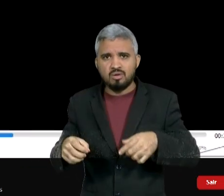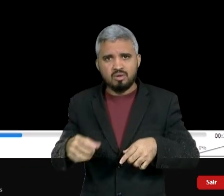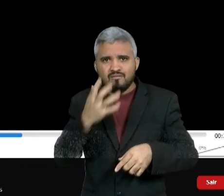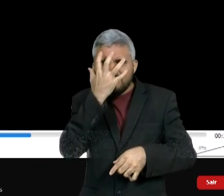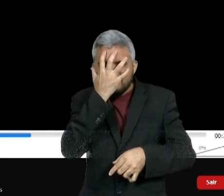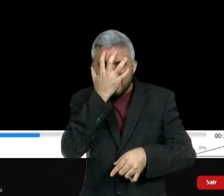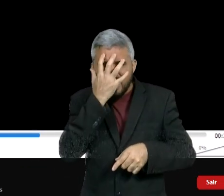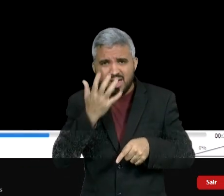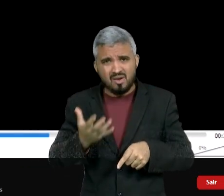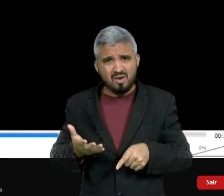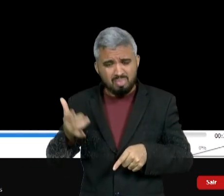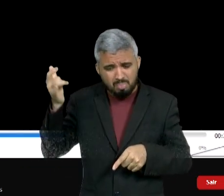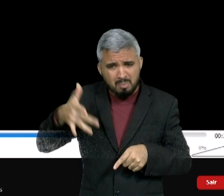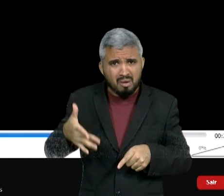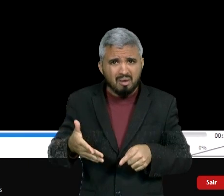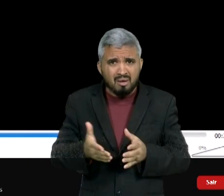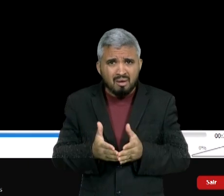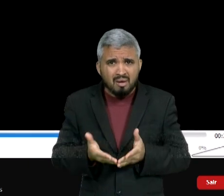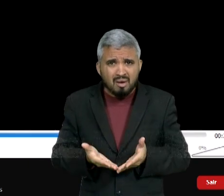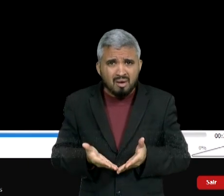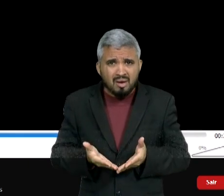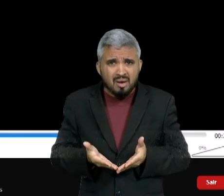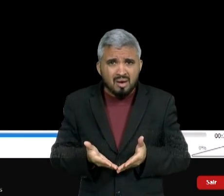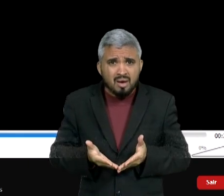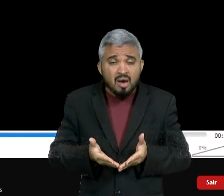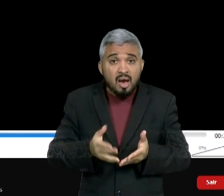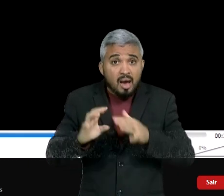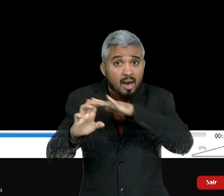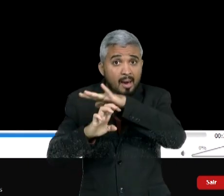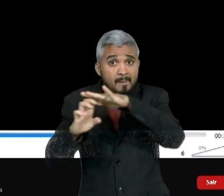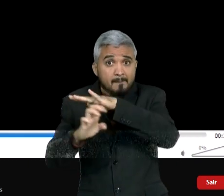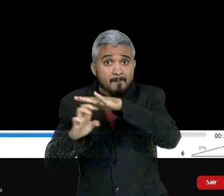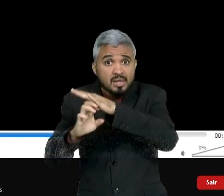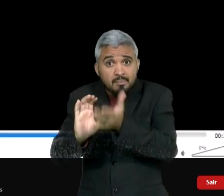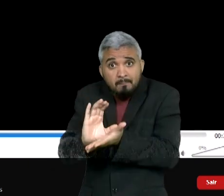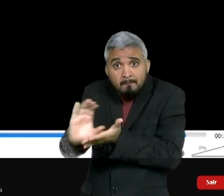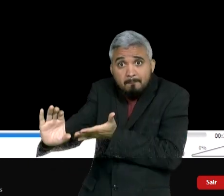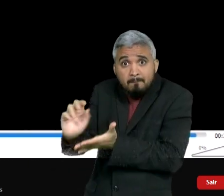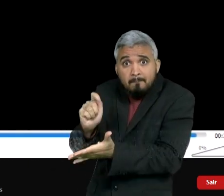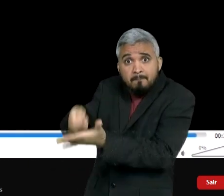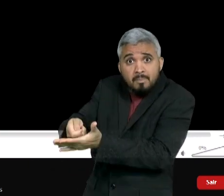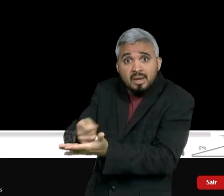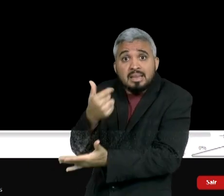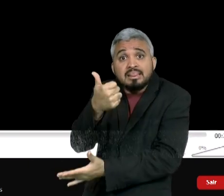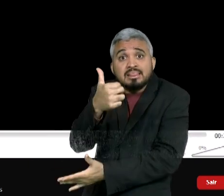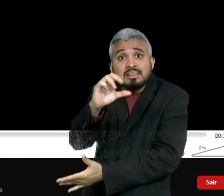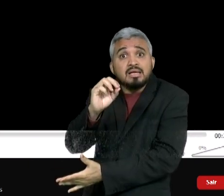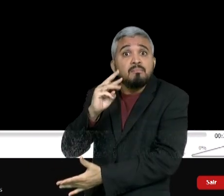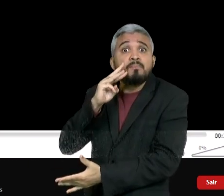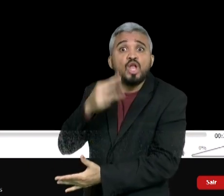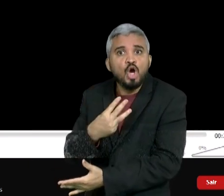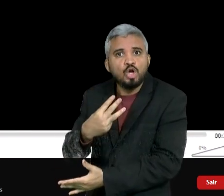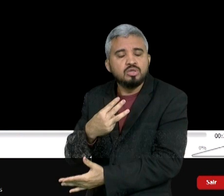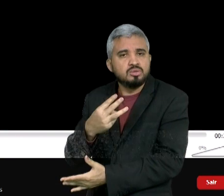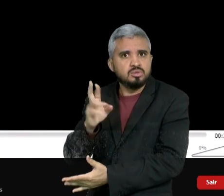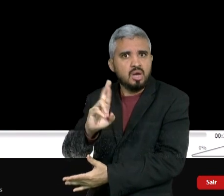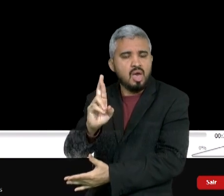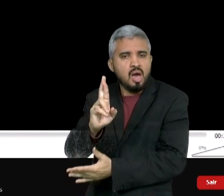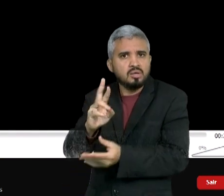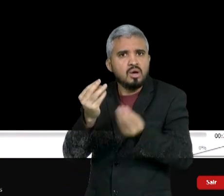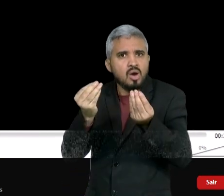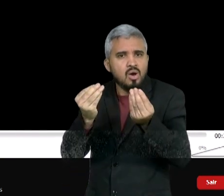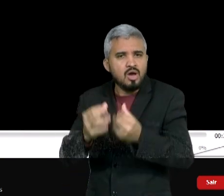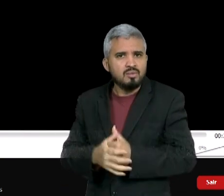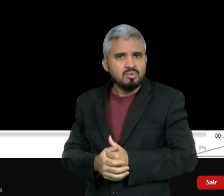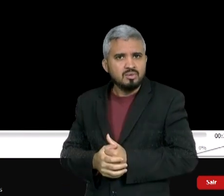O contrato com a empresa é de mais de 10 milhões de reais. Uma empresa da Ponta Areia, uma empresa da Península. Cadê